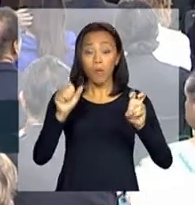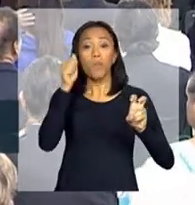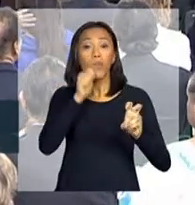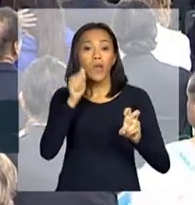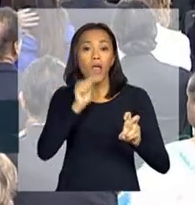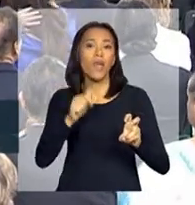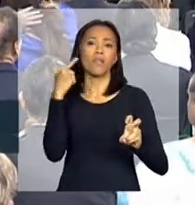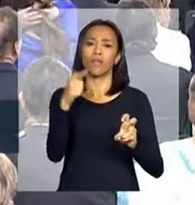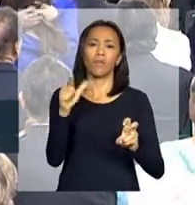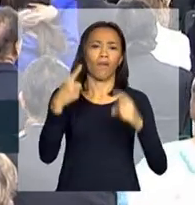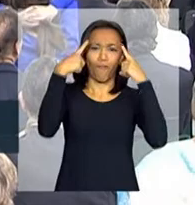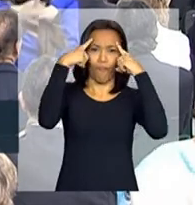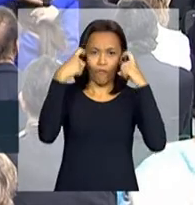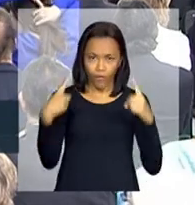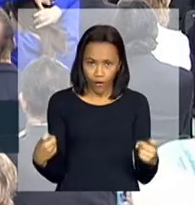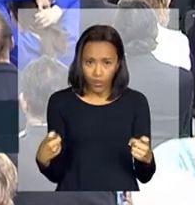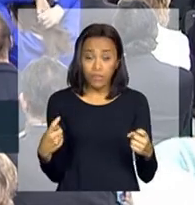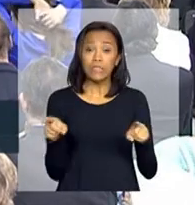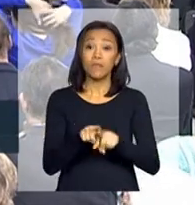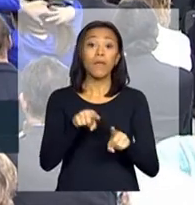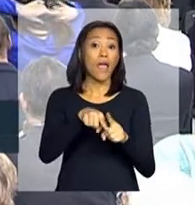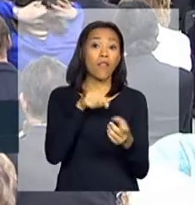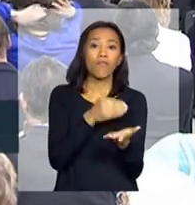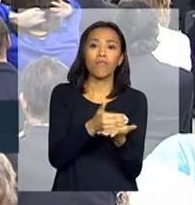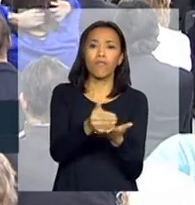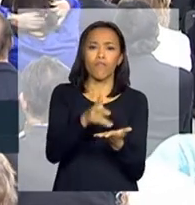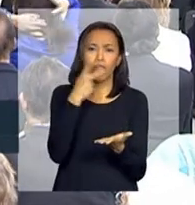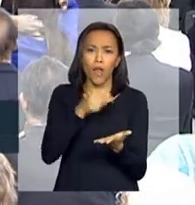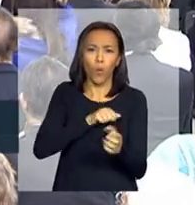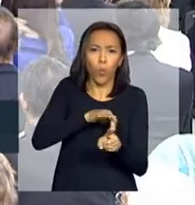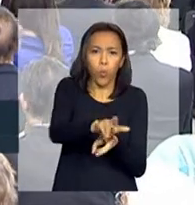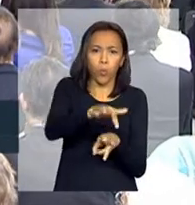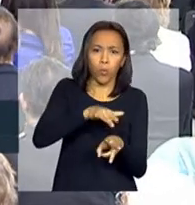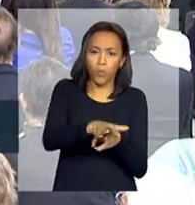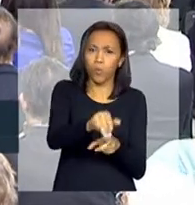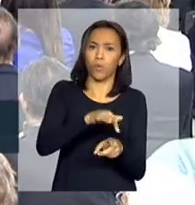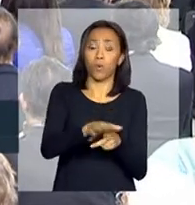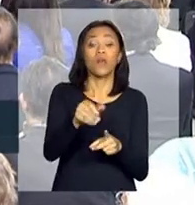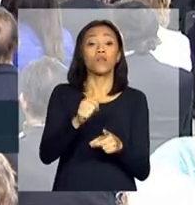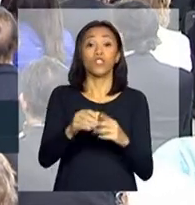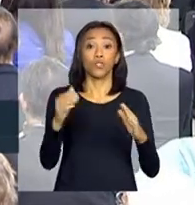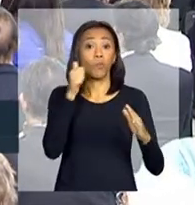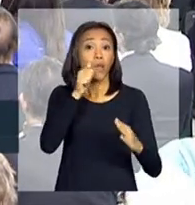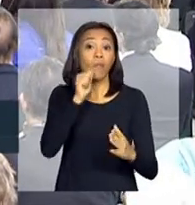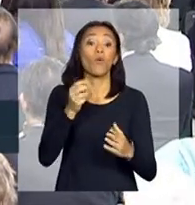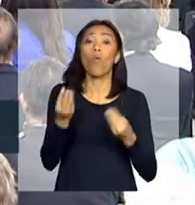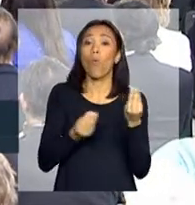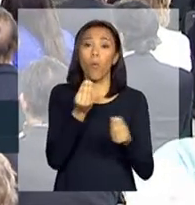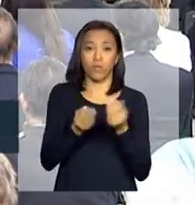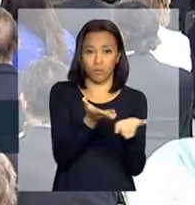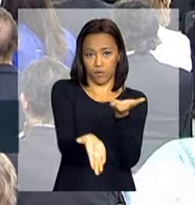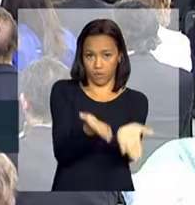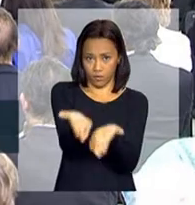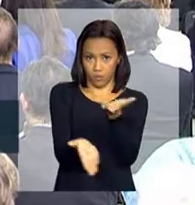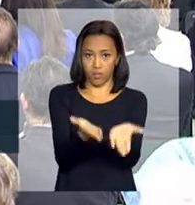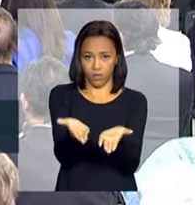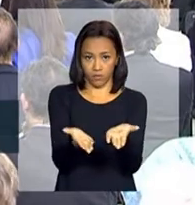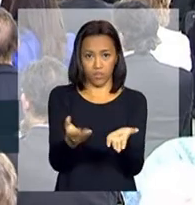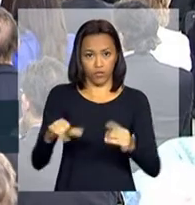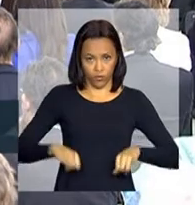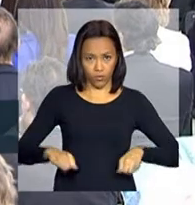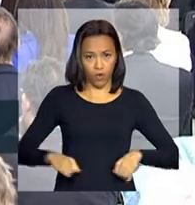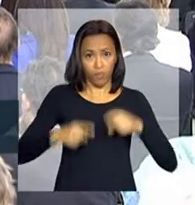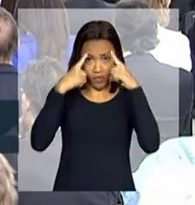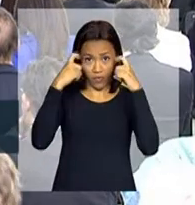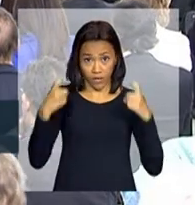viver sem violência e estabelecem o fluxo de Atendimento à Mulher vítima de violência a senão